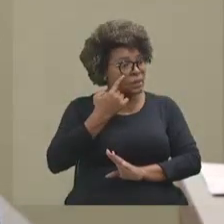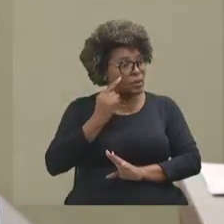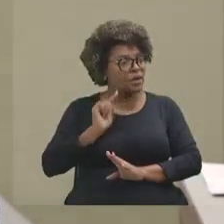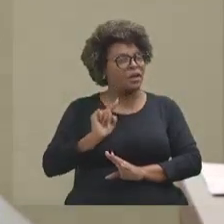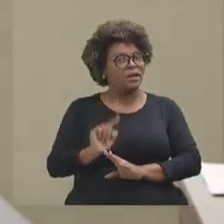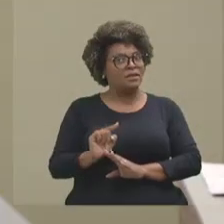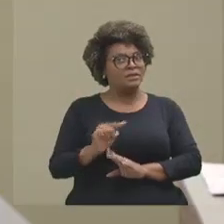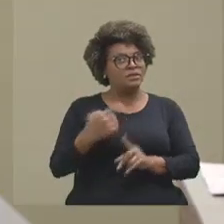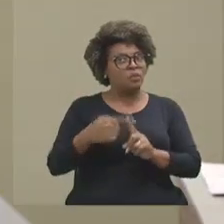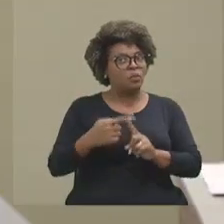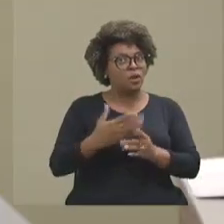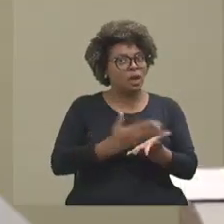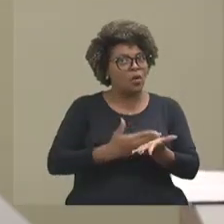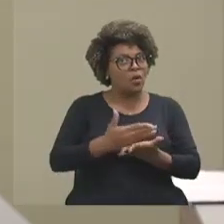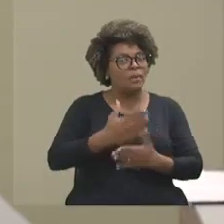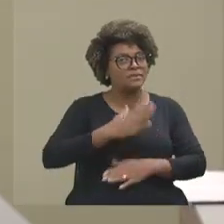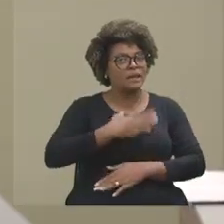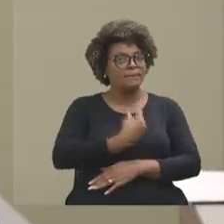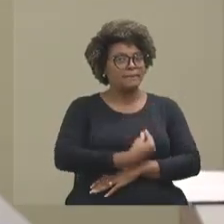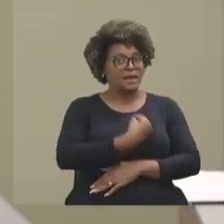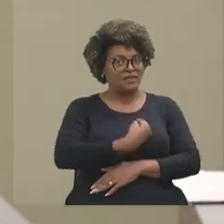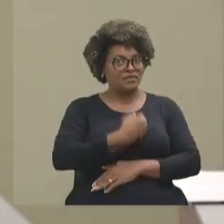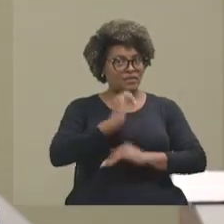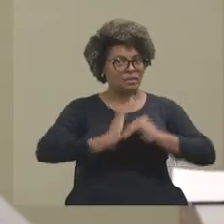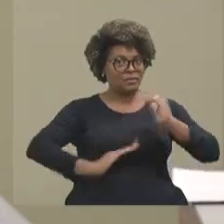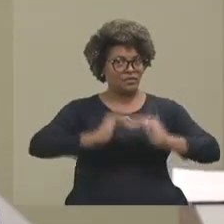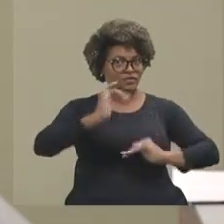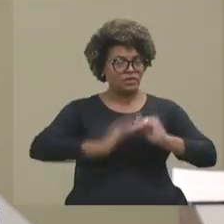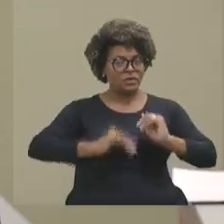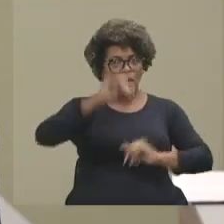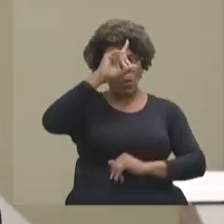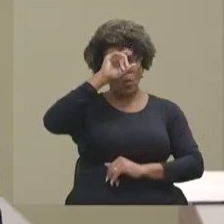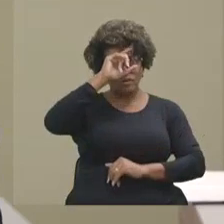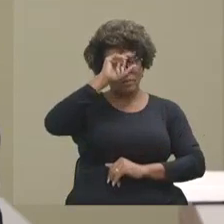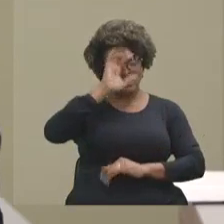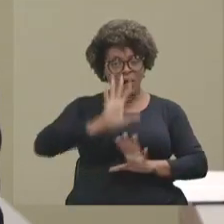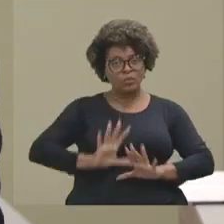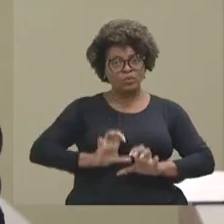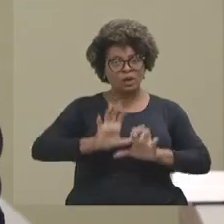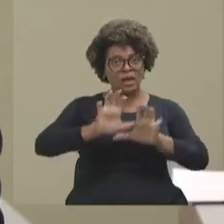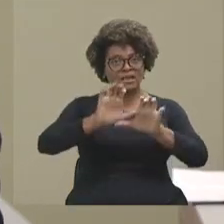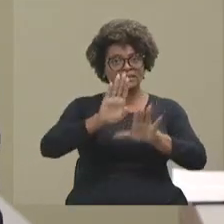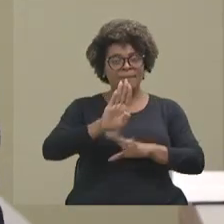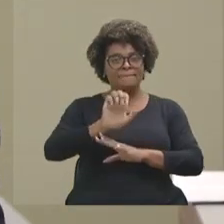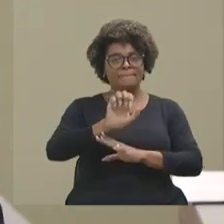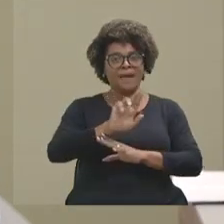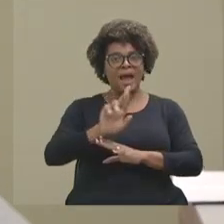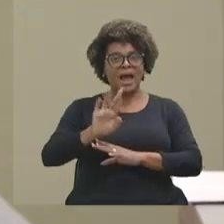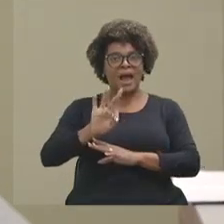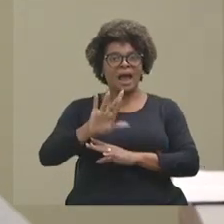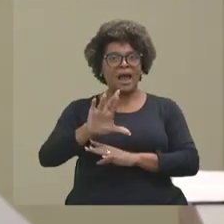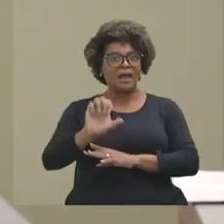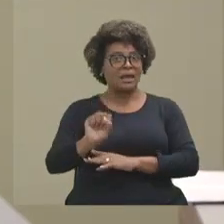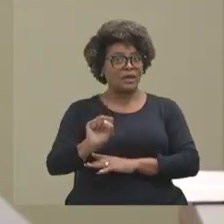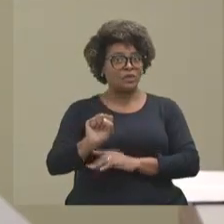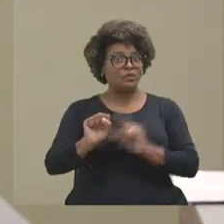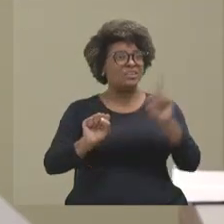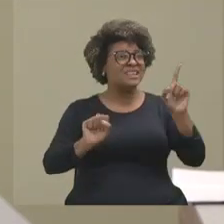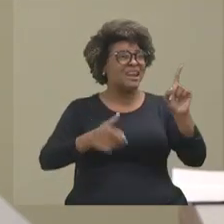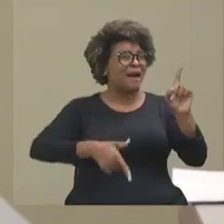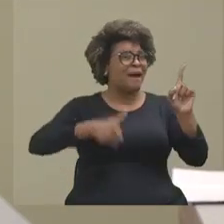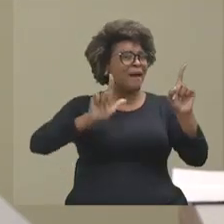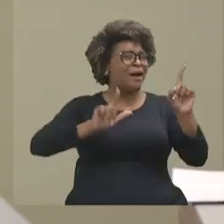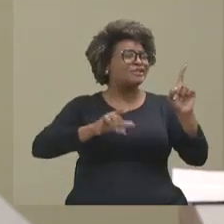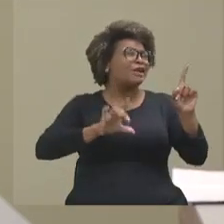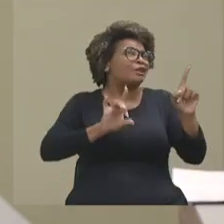profissional como médico cirurgião oncológico no Hospital do Câncer de Barretos quando o Hospital do Câncer de Barretos era apenas uma